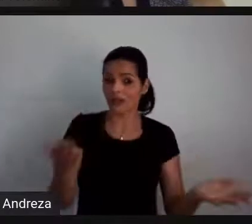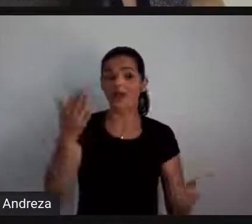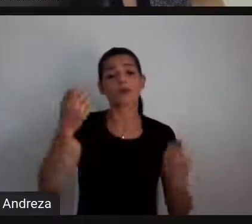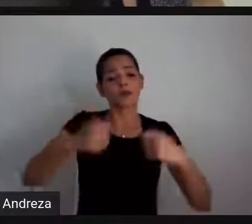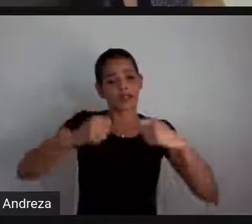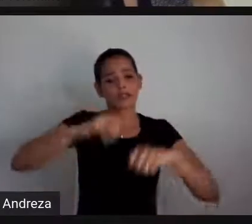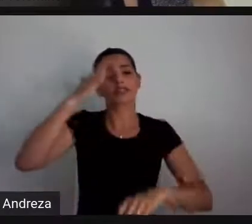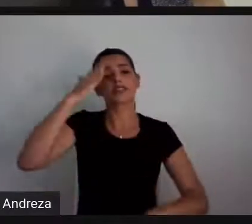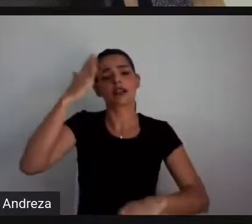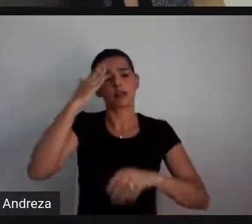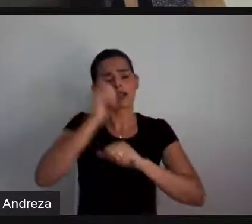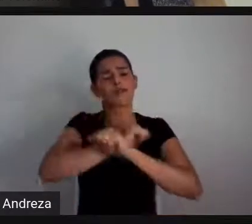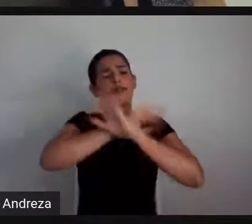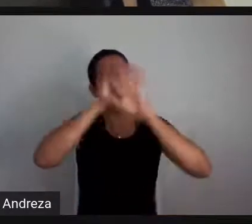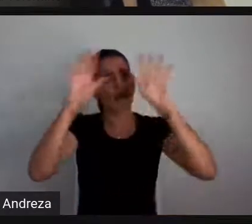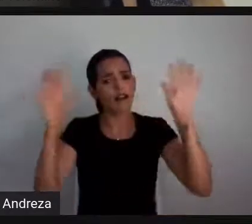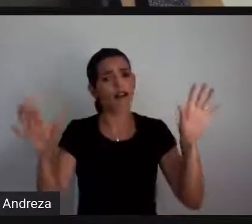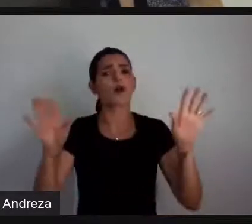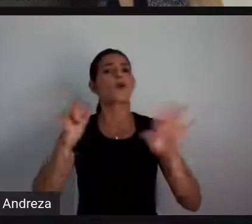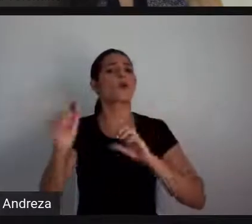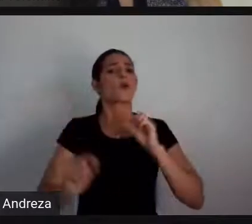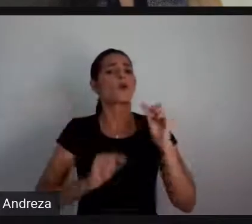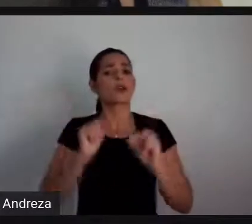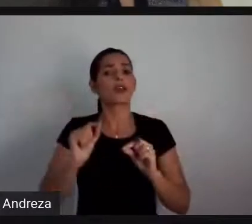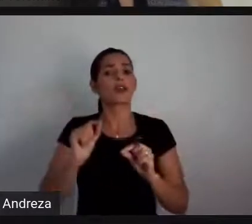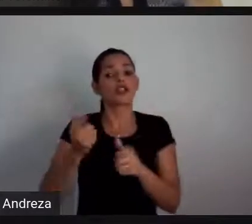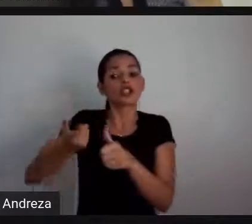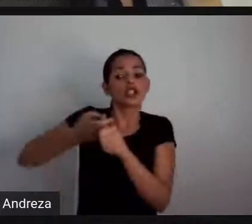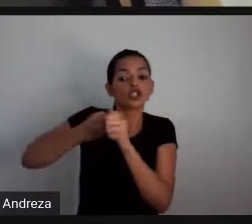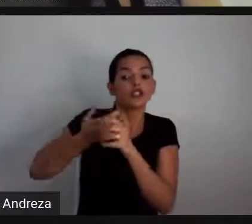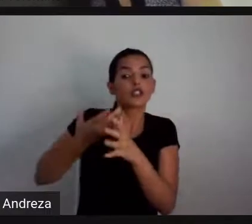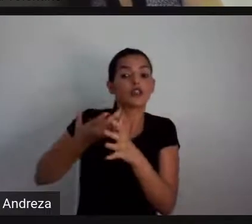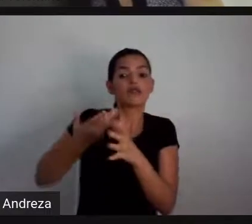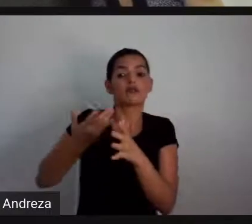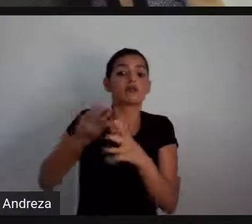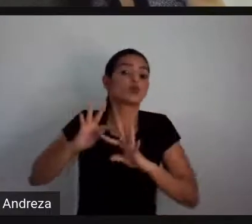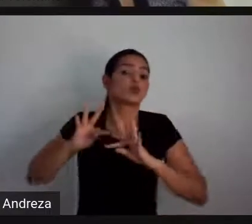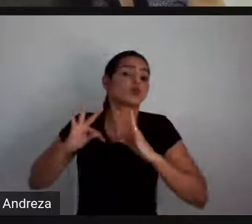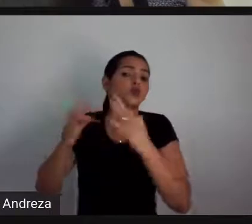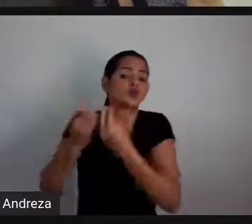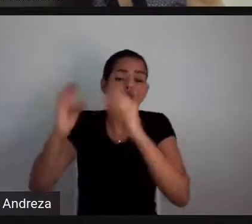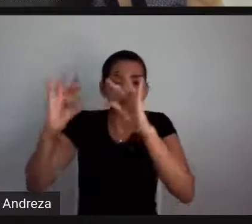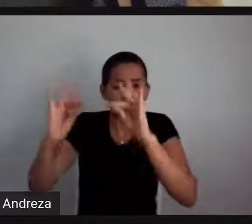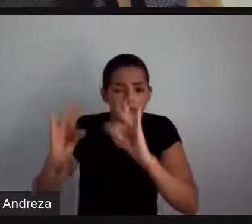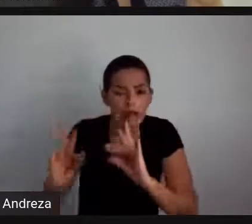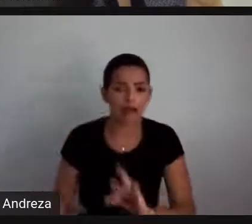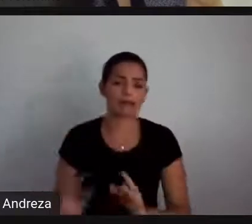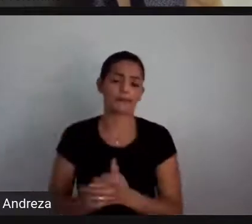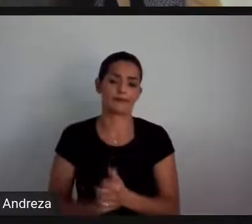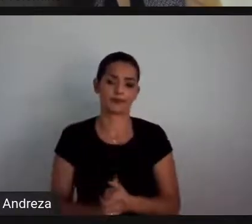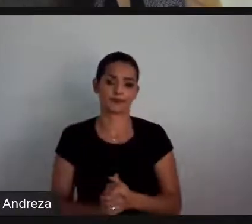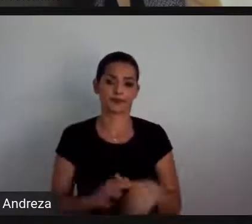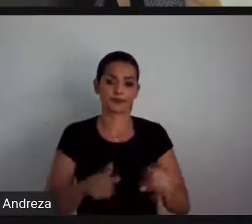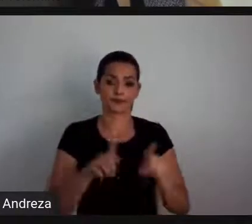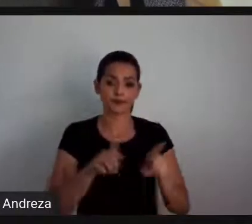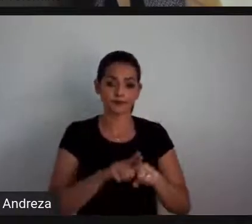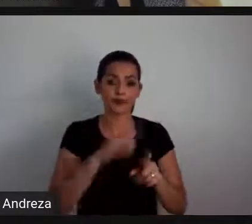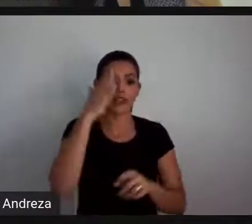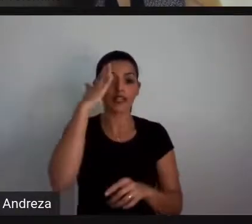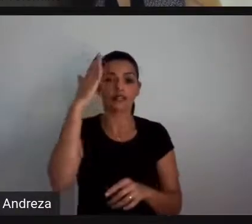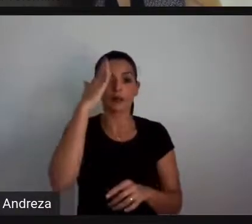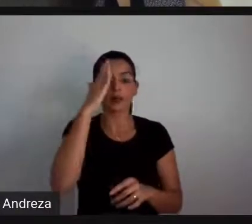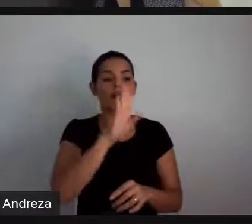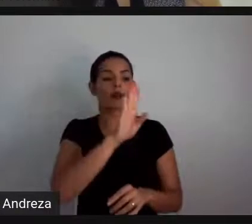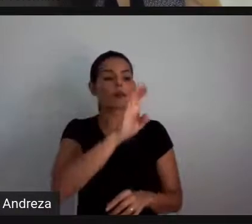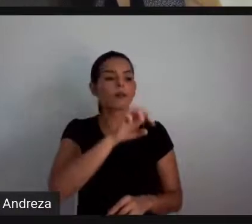clareza, né? Clareza sobre aquilo que a gente também deve. E, por último, também é o inventário, assim, dos nossos